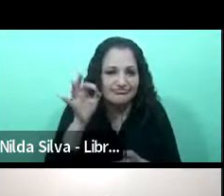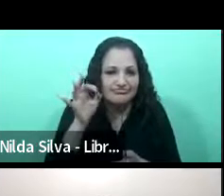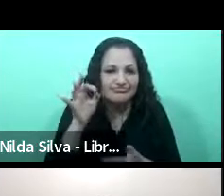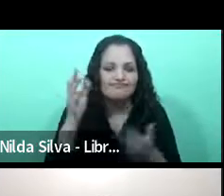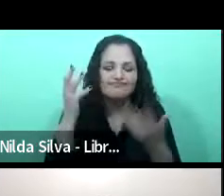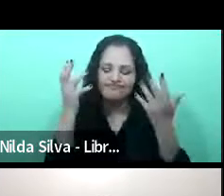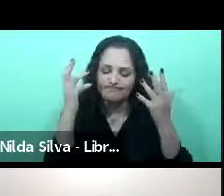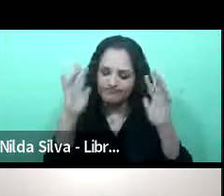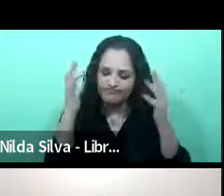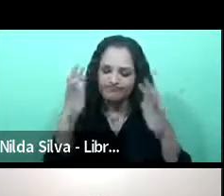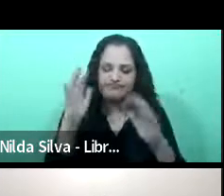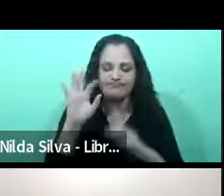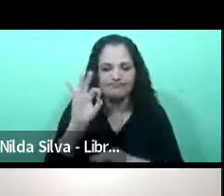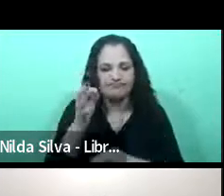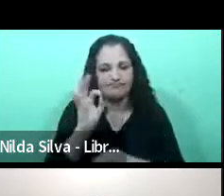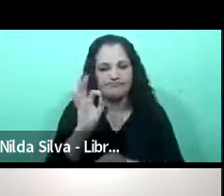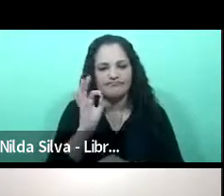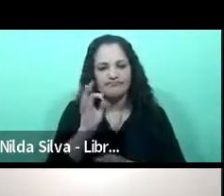Acho que é isso.